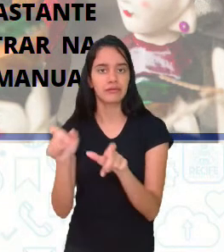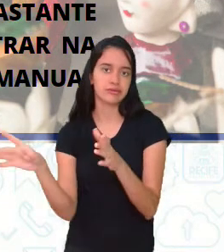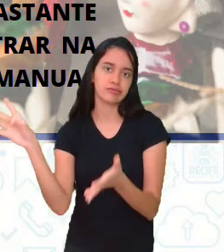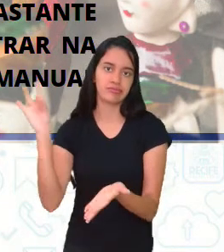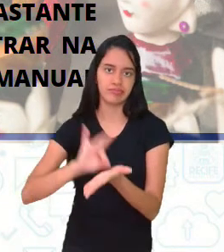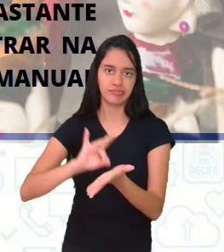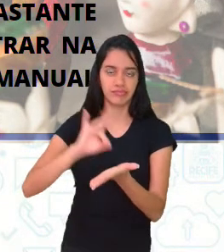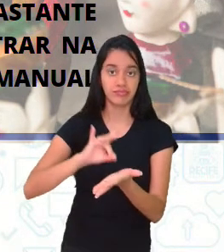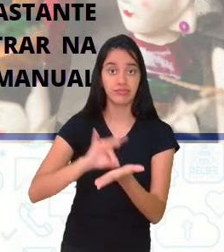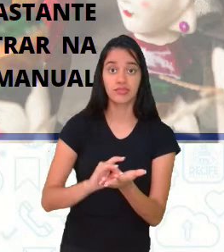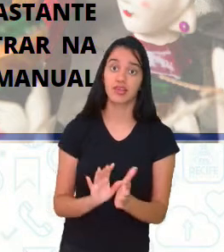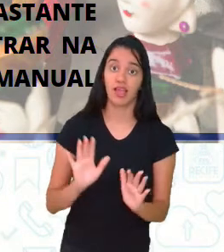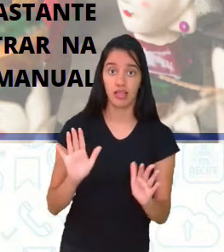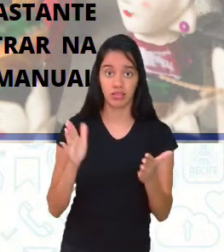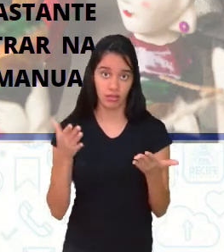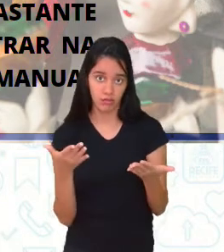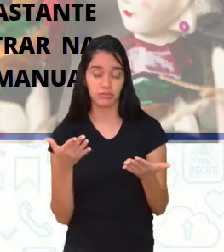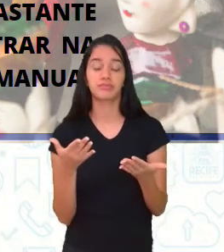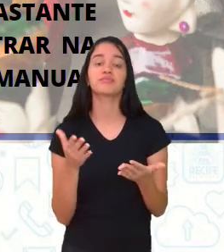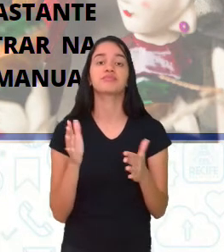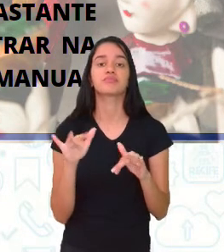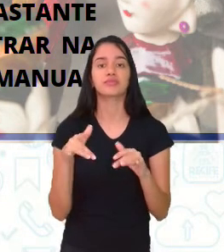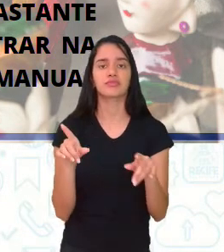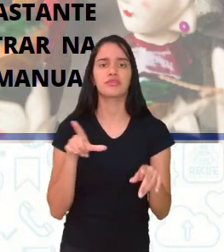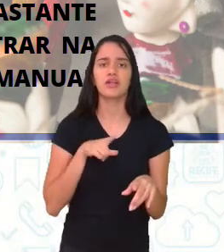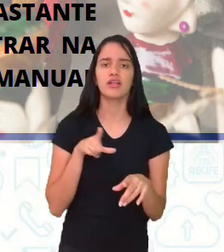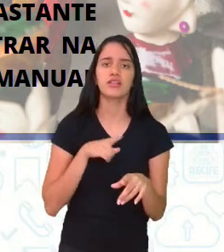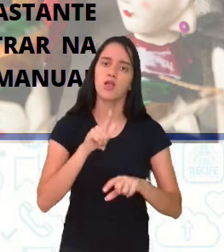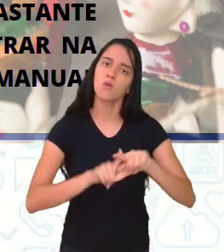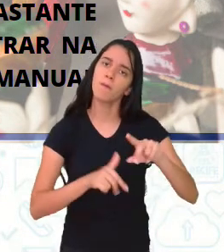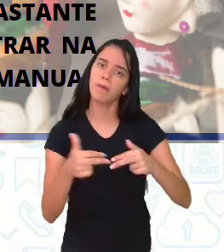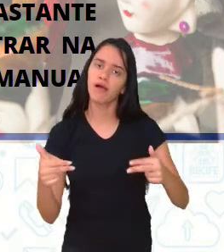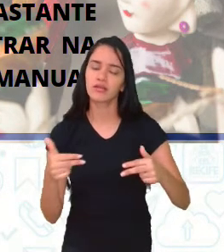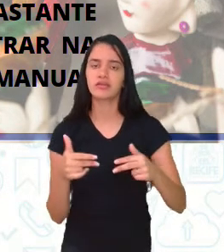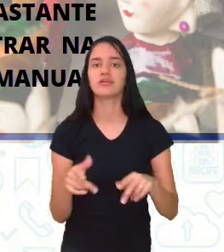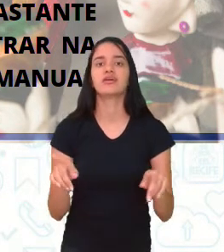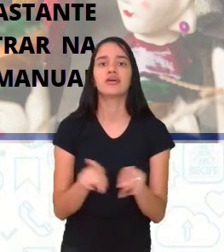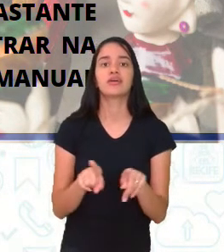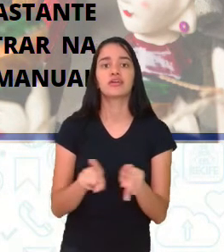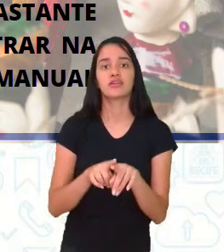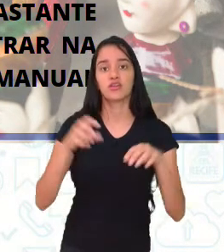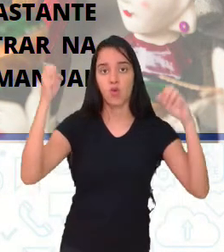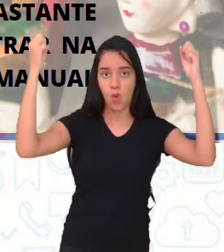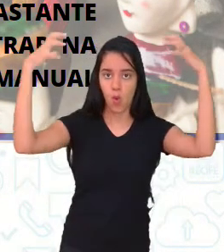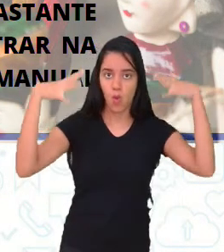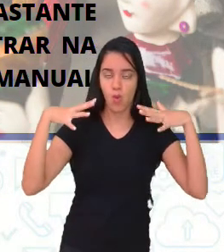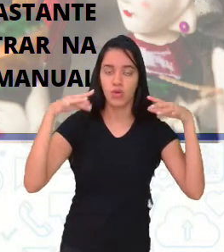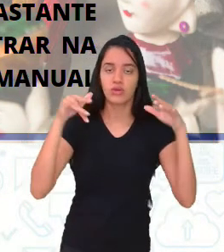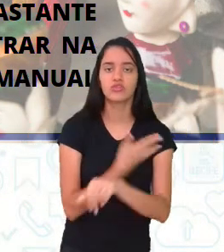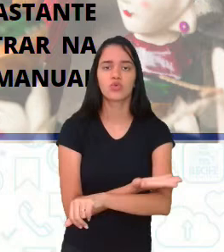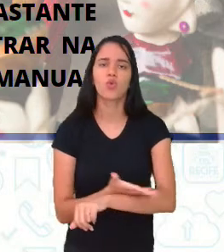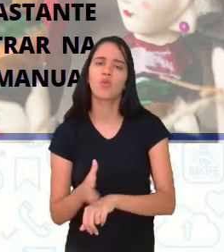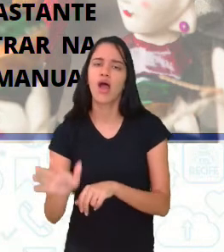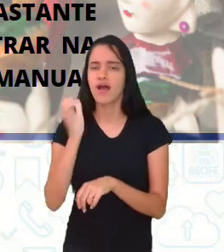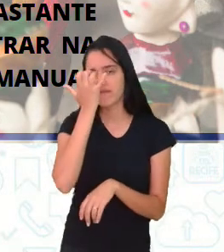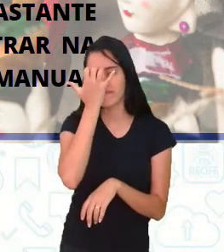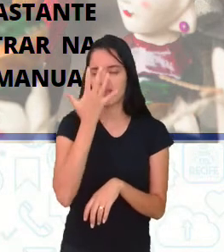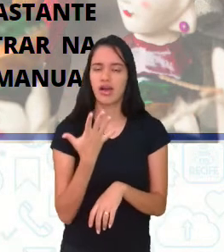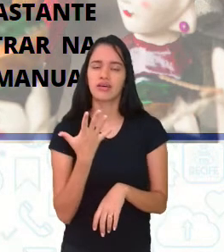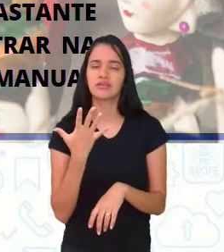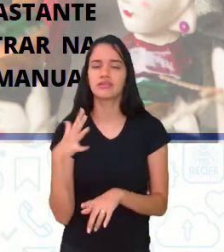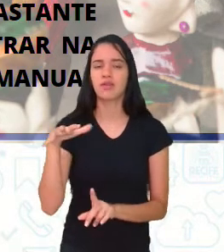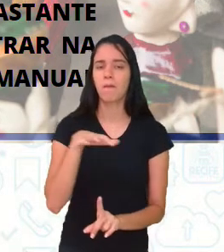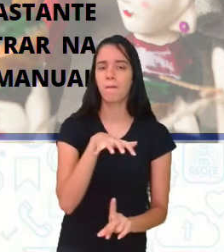reais. Então, os fantoches, eles têm material que permite a passagem de luz, costumam ser fáceis de